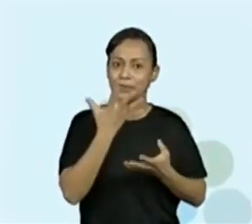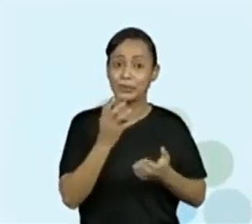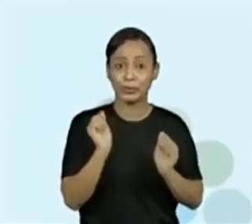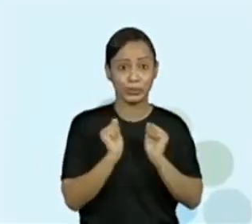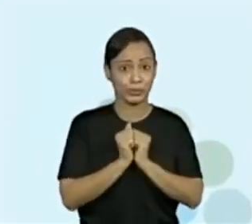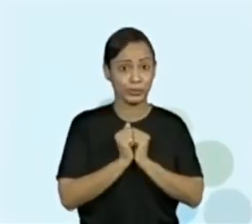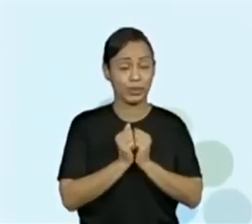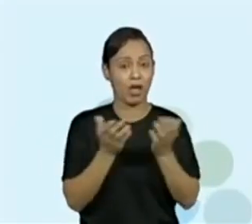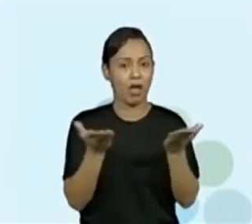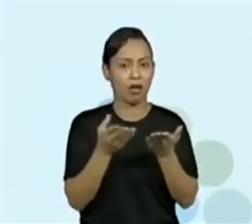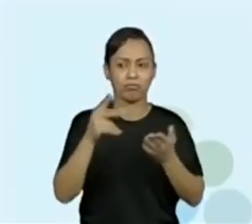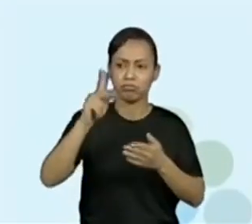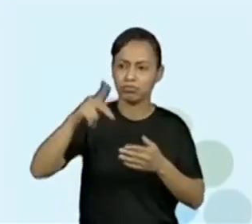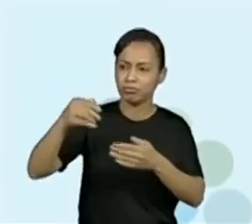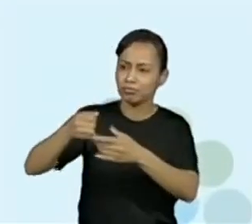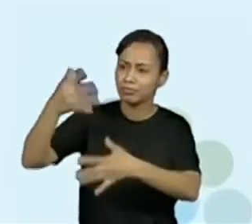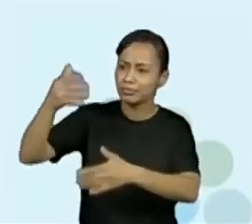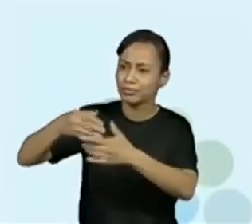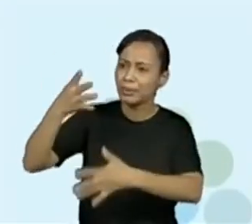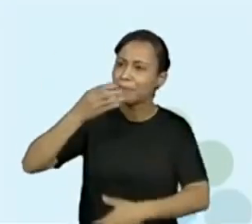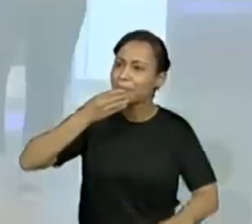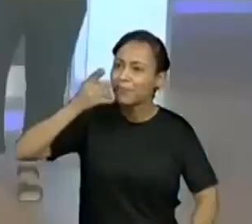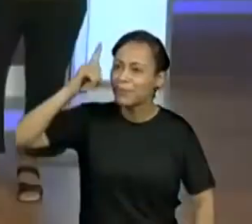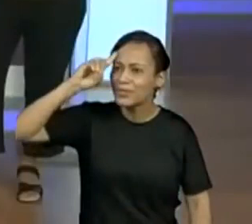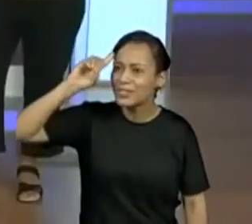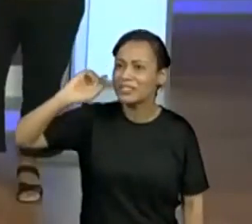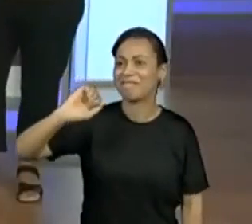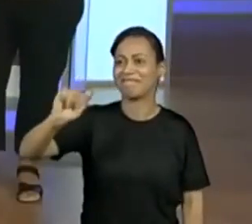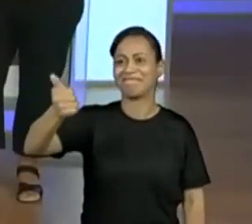conosco. Olha, muitos professores ali também dando um bom dia, não é?